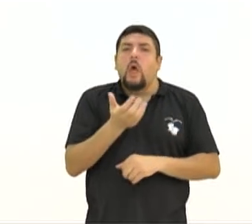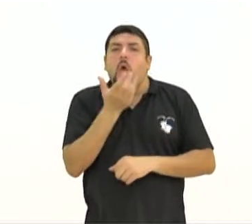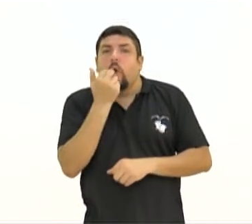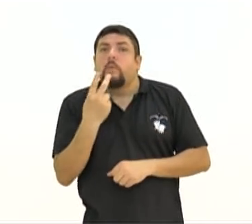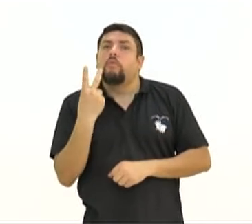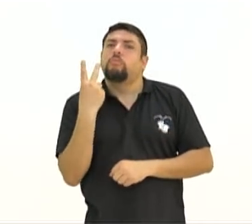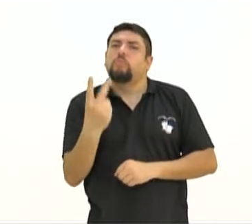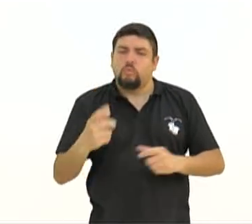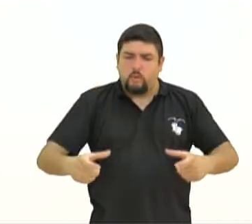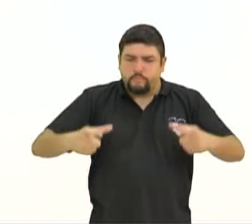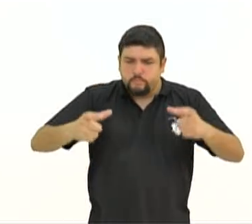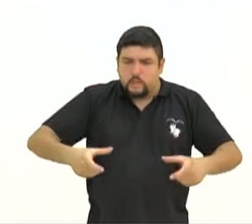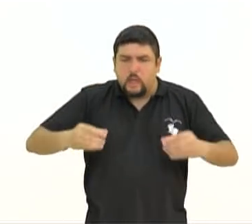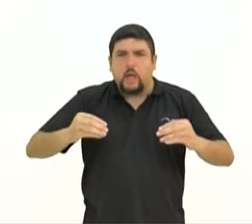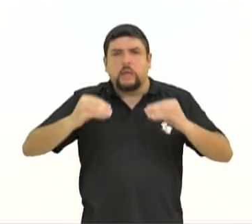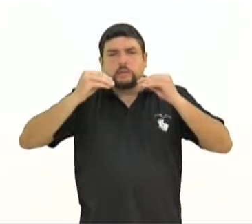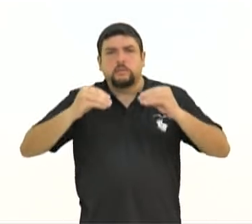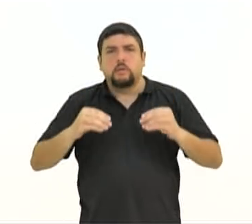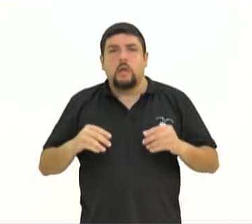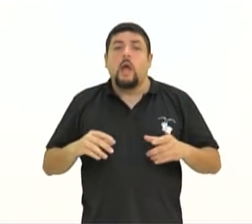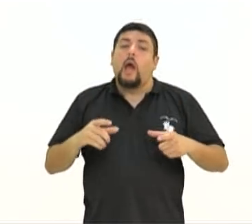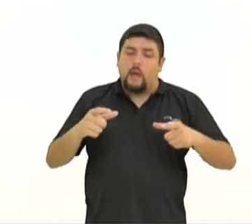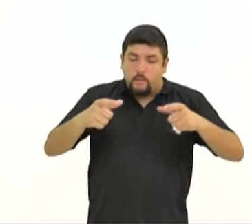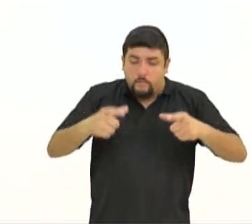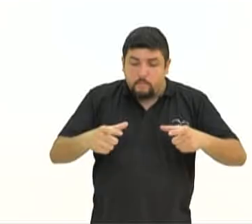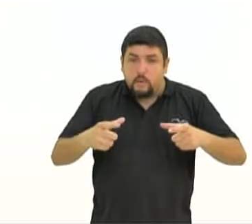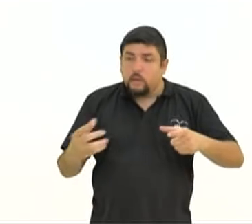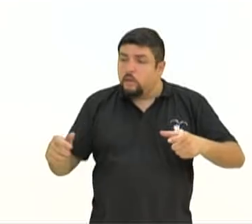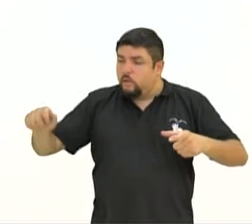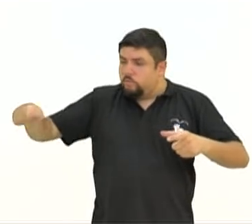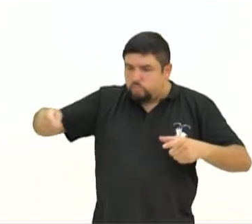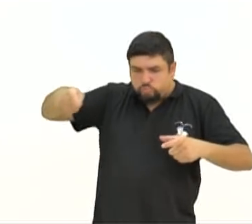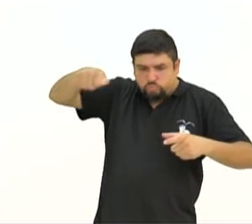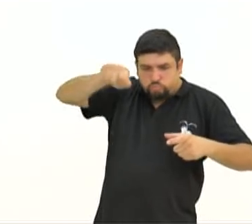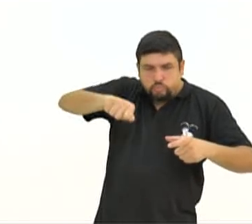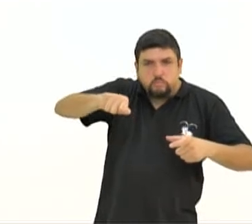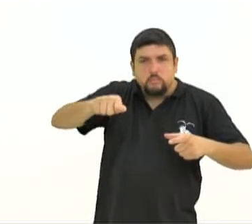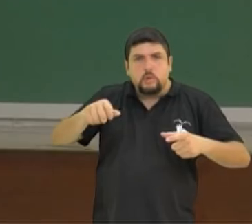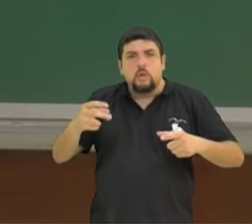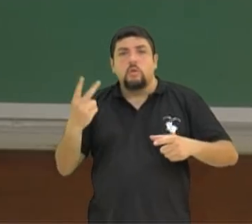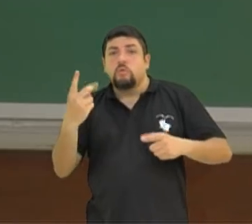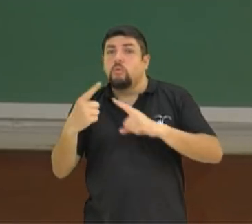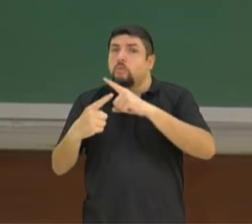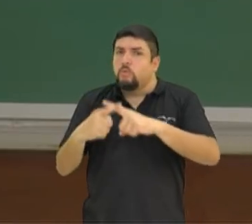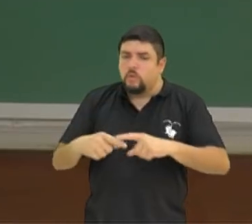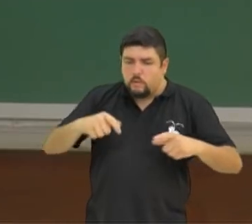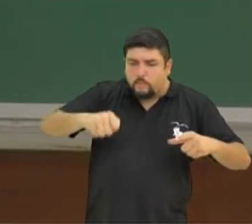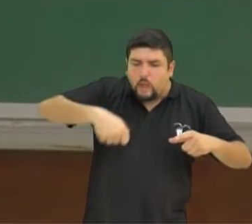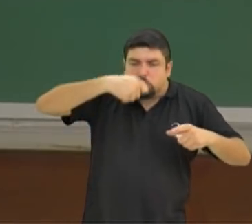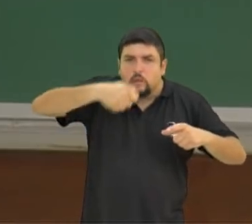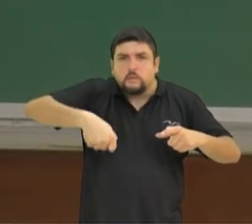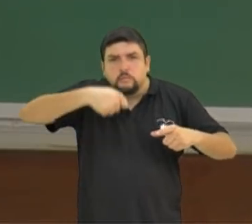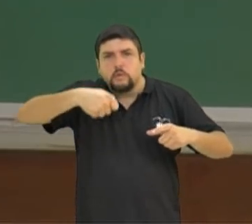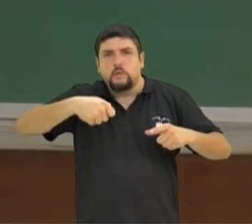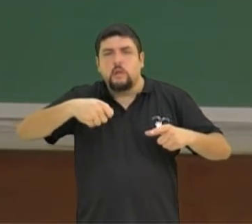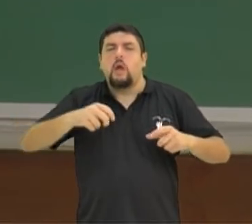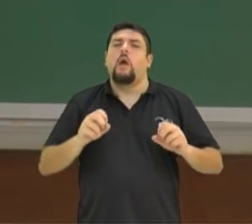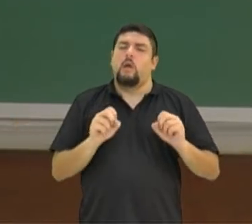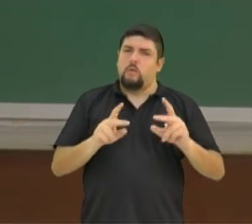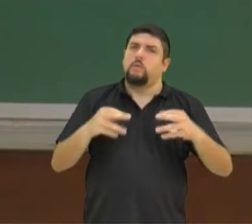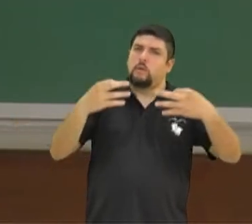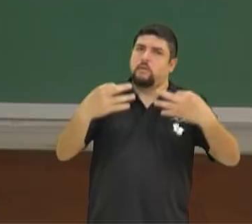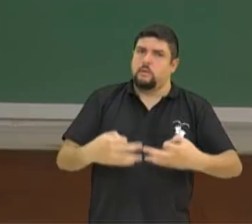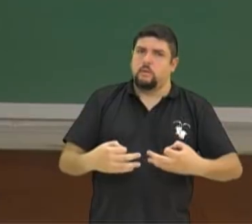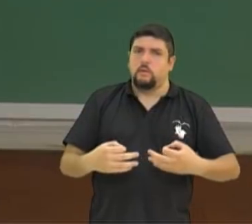que estava nos 2 pratos na noite de São João, né? Ou ela repetiu 2 vezes, é isso que a pessoa queria dizer. Né? Então a gente também tem um caso de